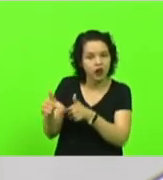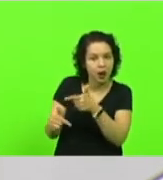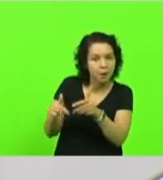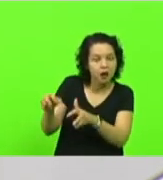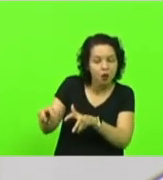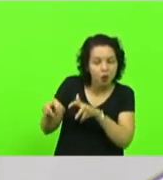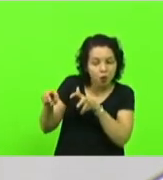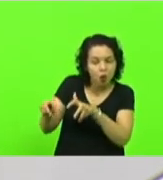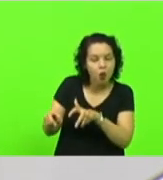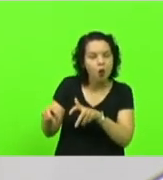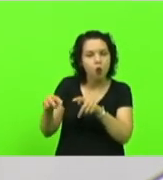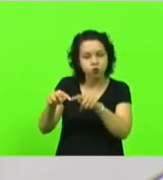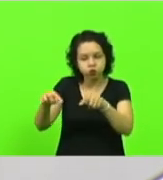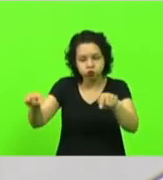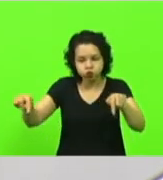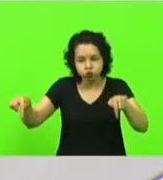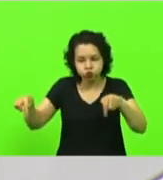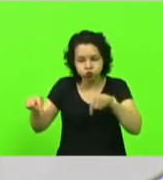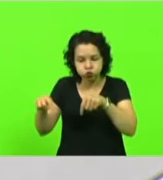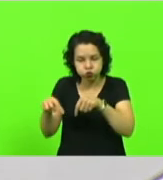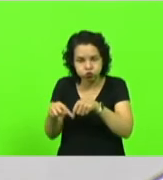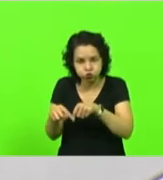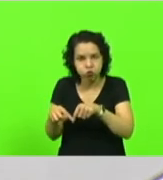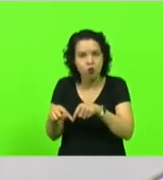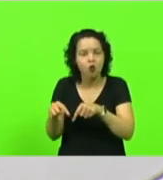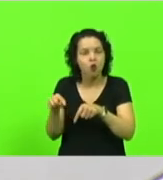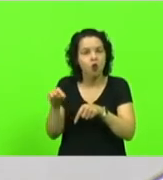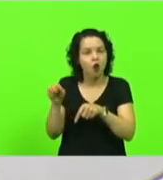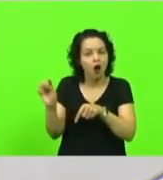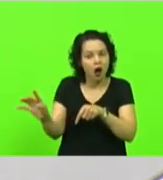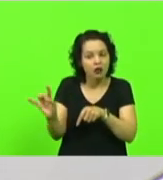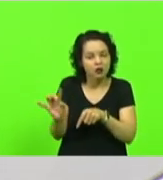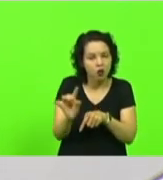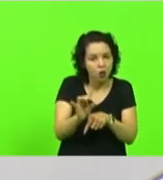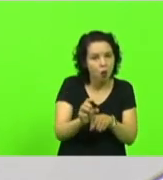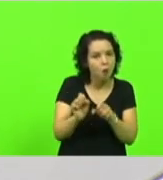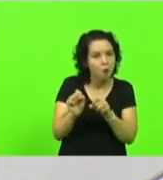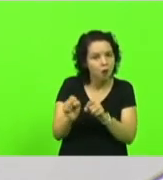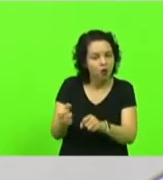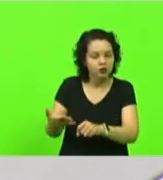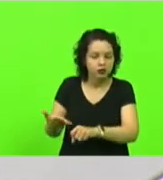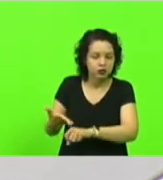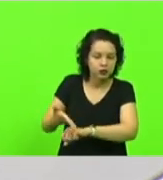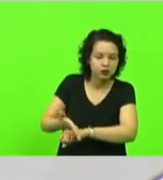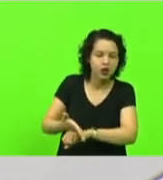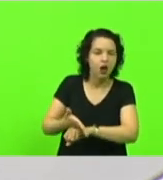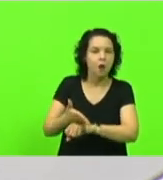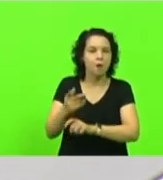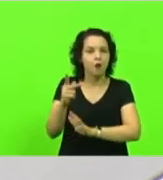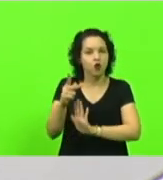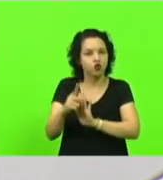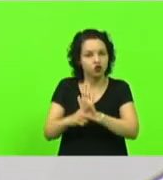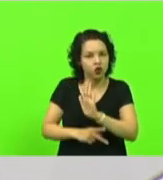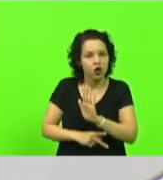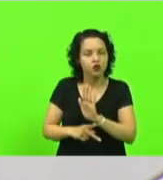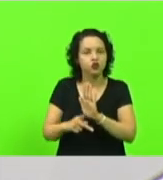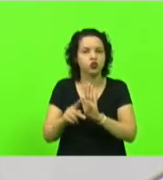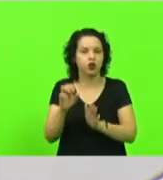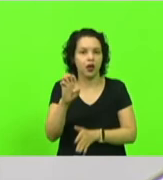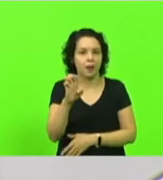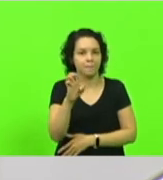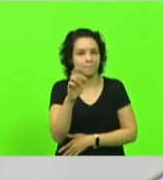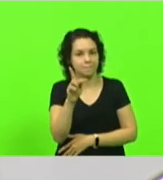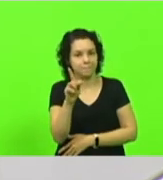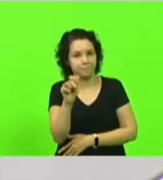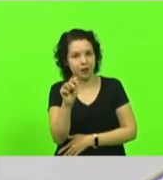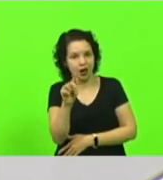rural, acessam os projetos através da IPAGRE e, na sua propriedade rural, faz a